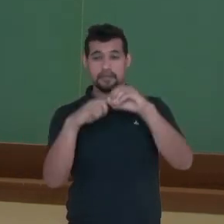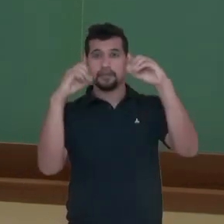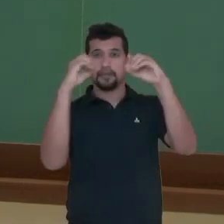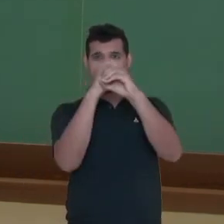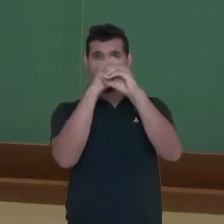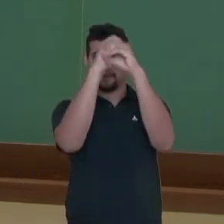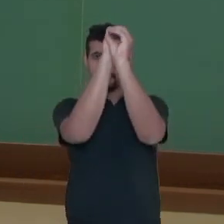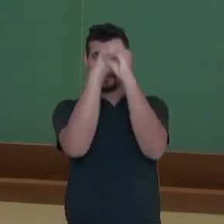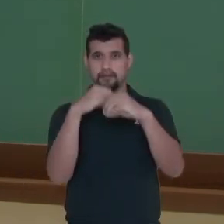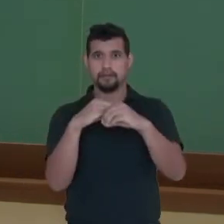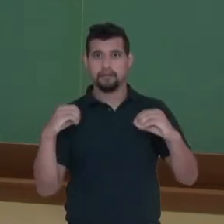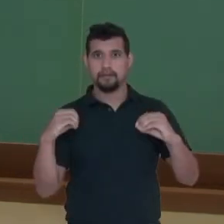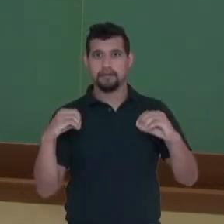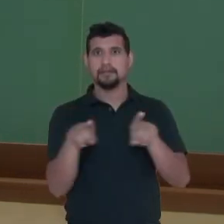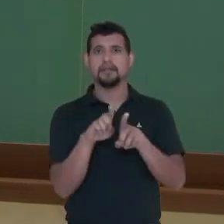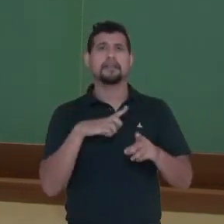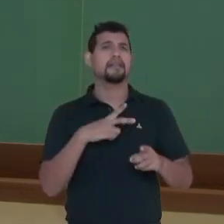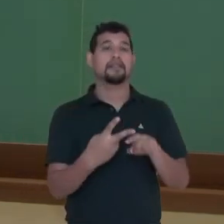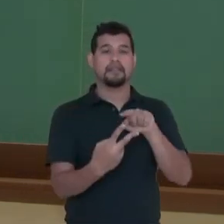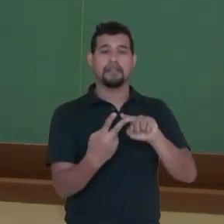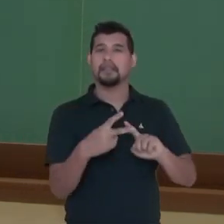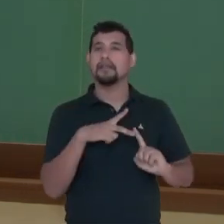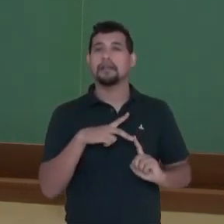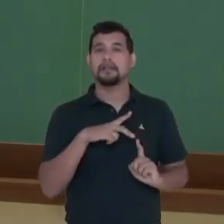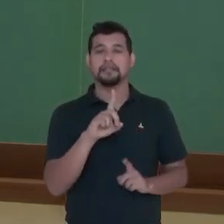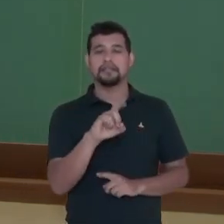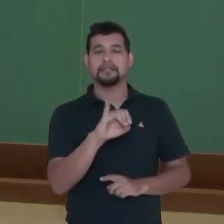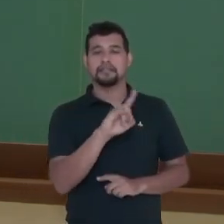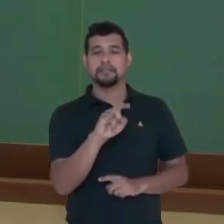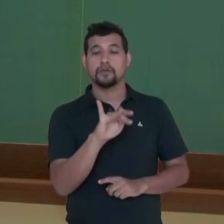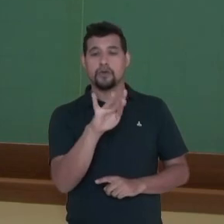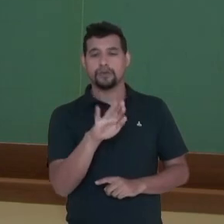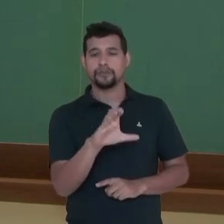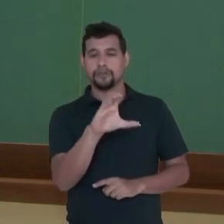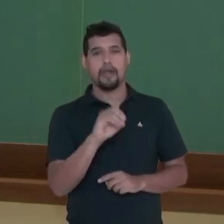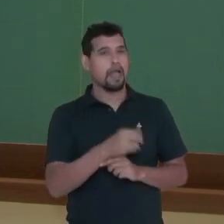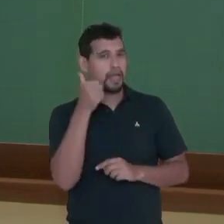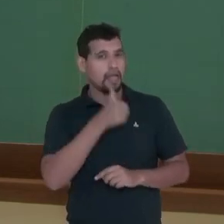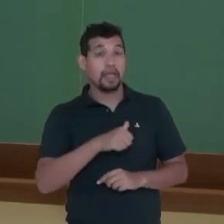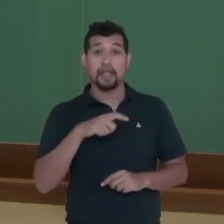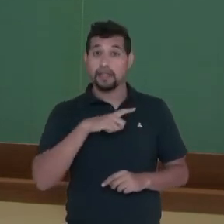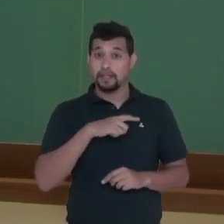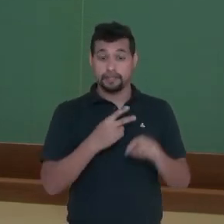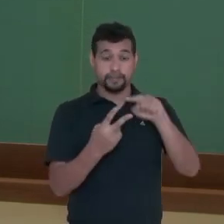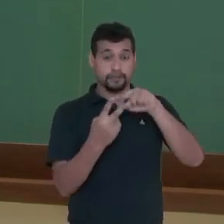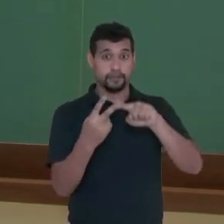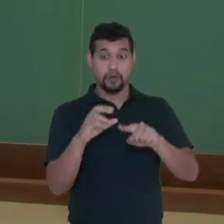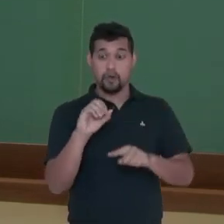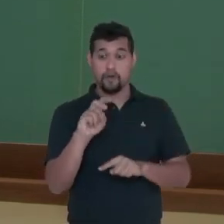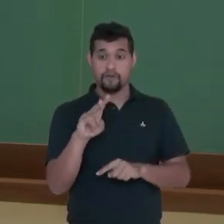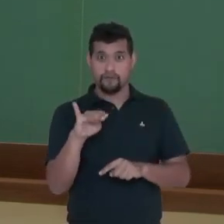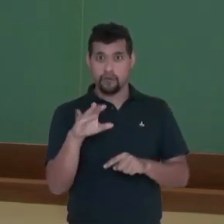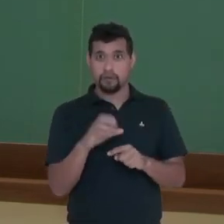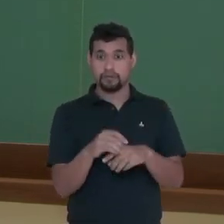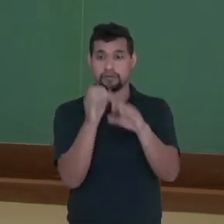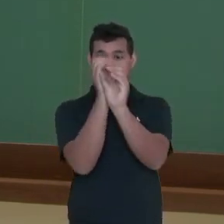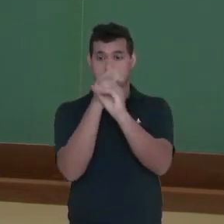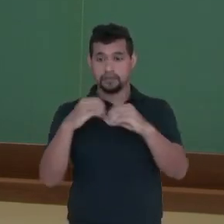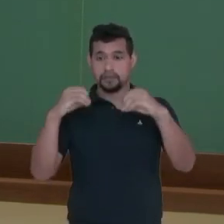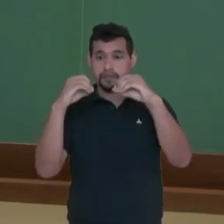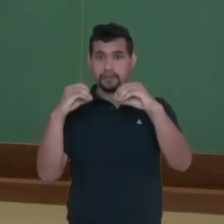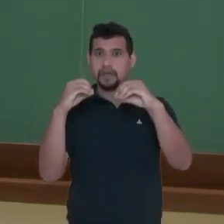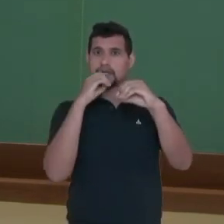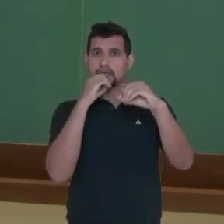indivíduos. E eu posso ter os dizigóticos, a mulher libera dois óvulos e eles são fecundados por